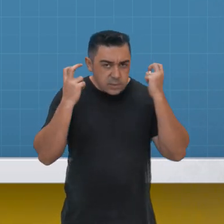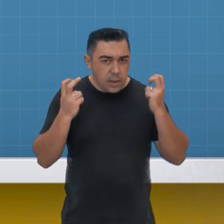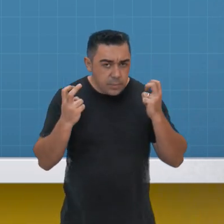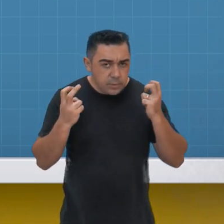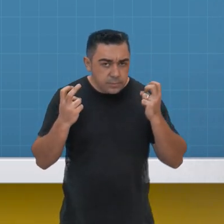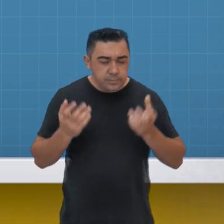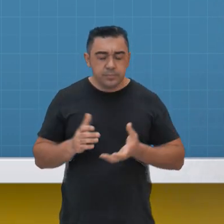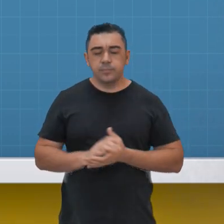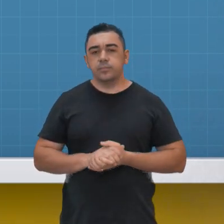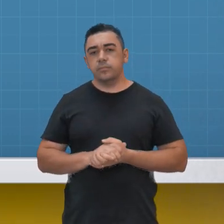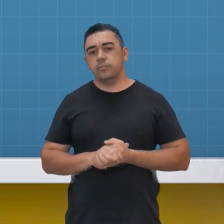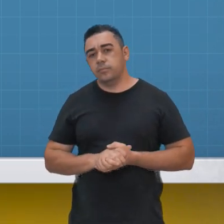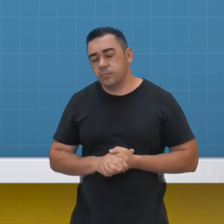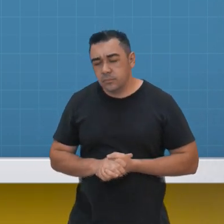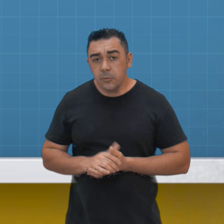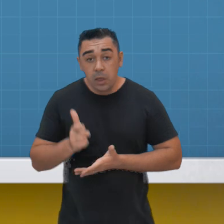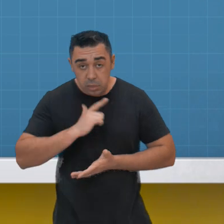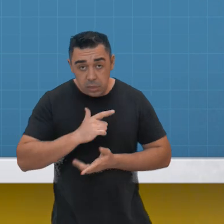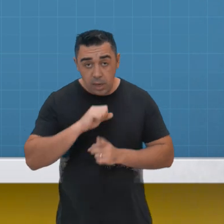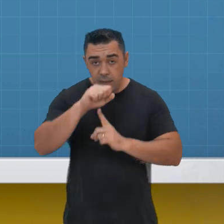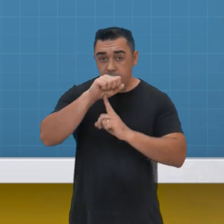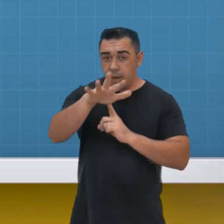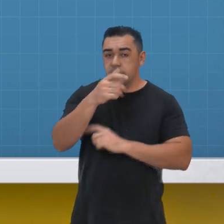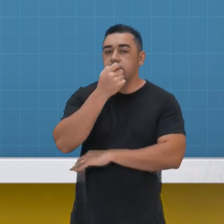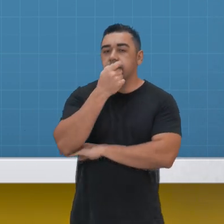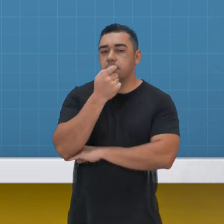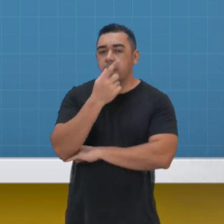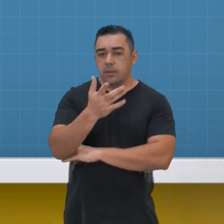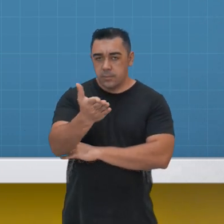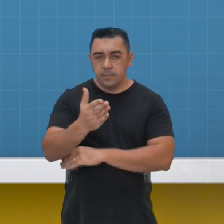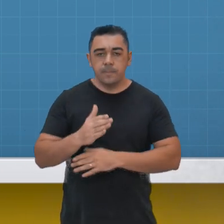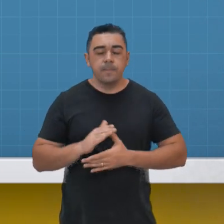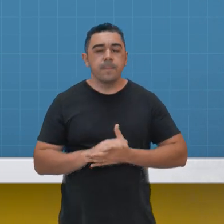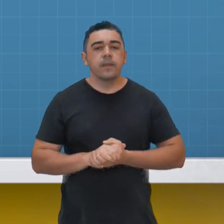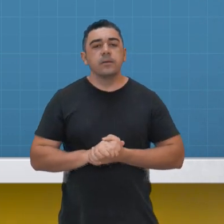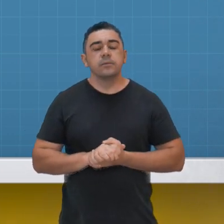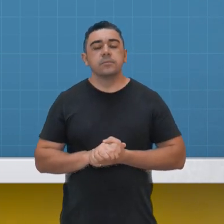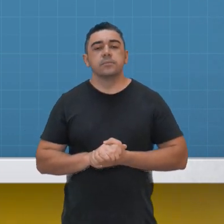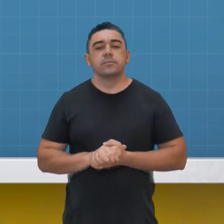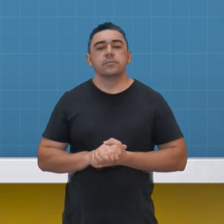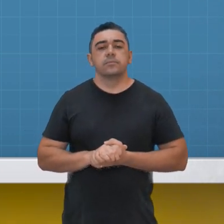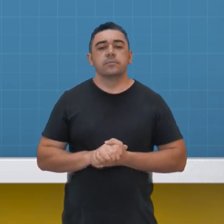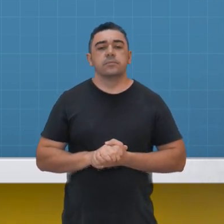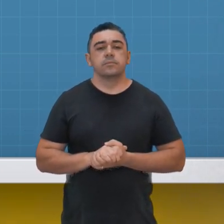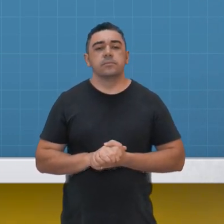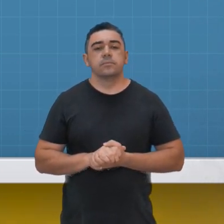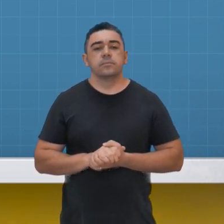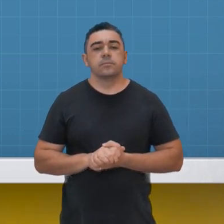Percebe? Um provérbio engraçadinho agora para você.